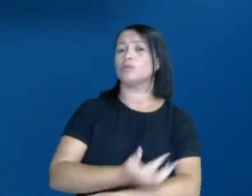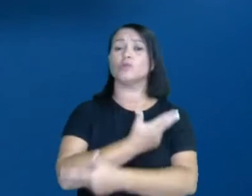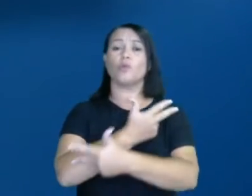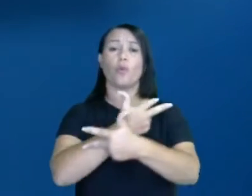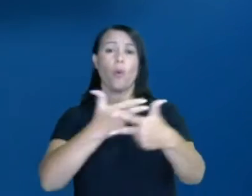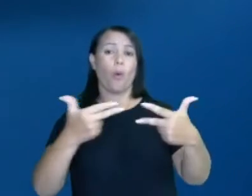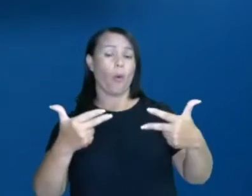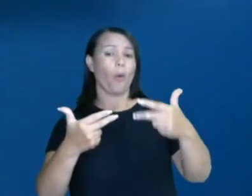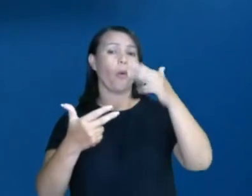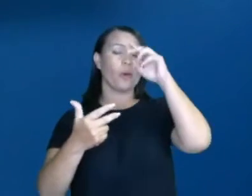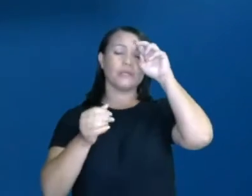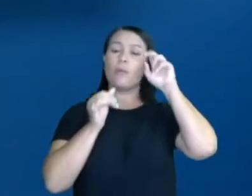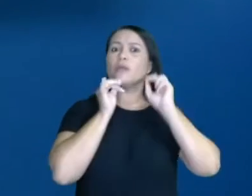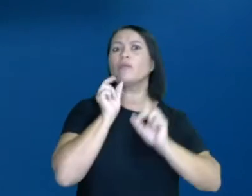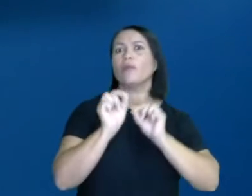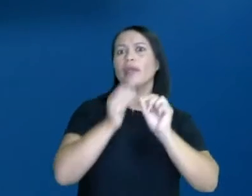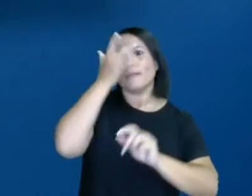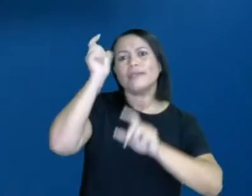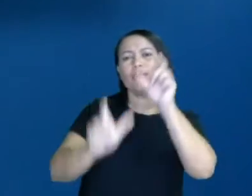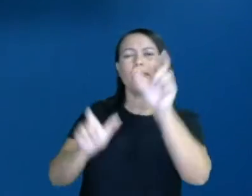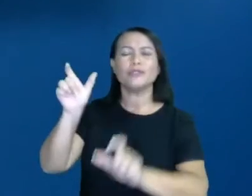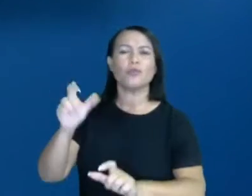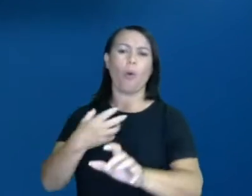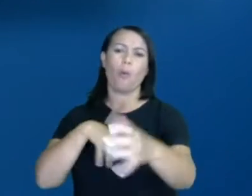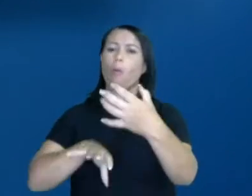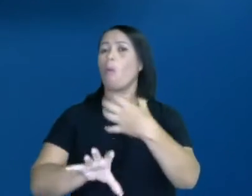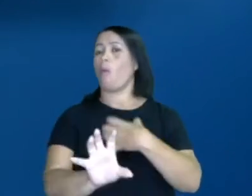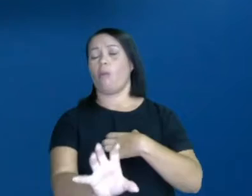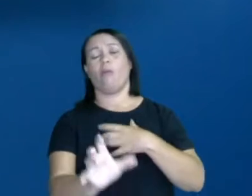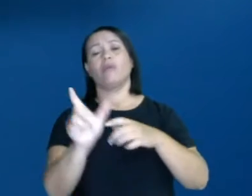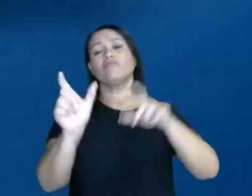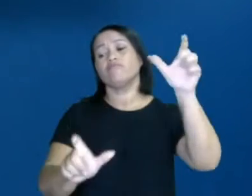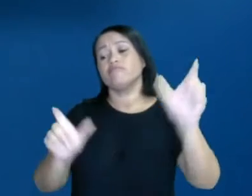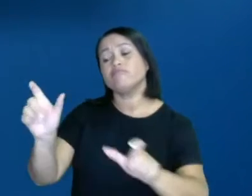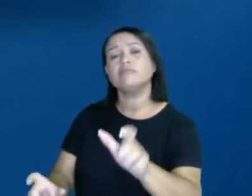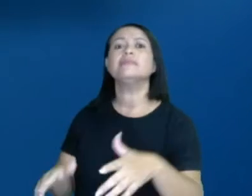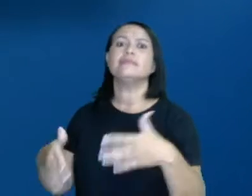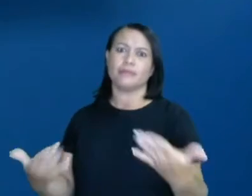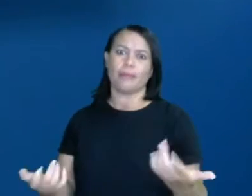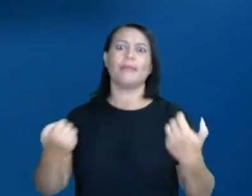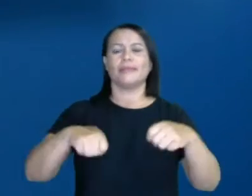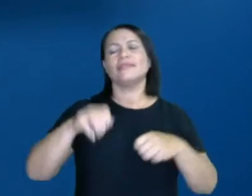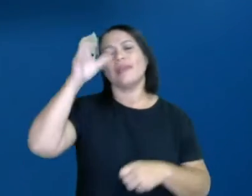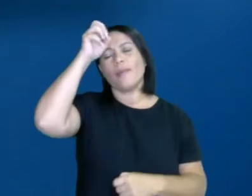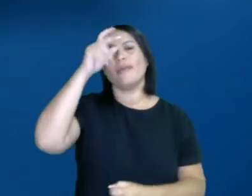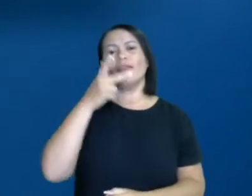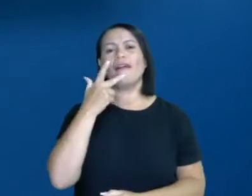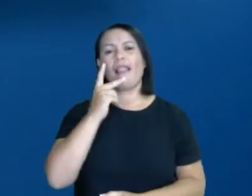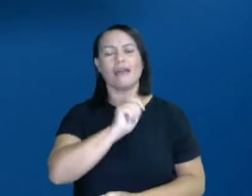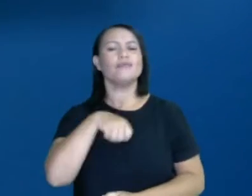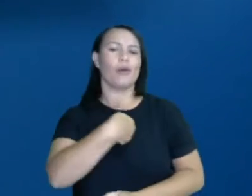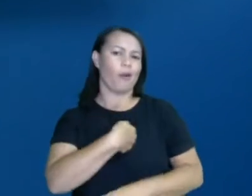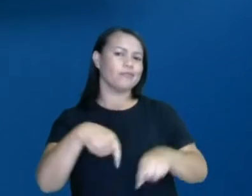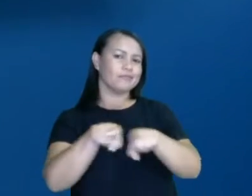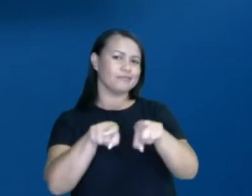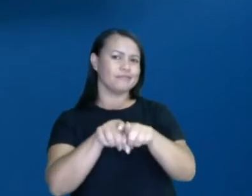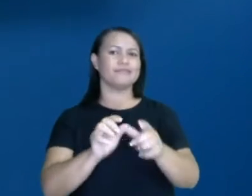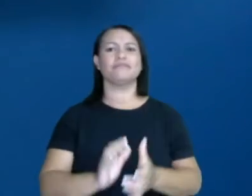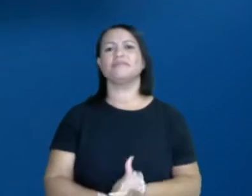coisas inerentes ao ser humano. Então, nada mais justo do que a gente aprender a falar sobre eles em espanhol